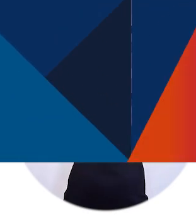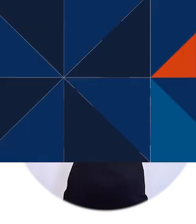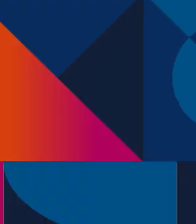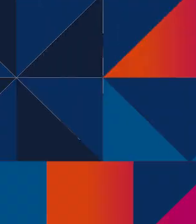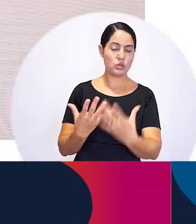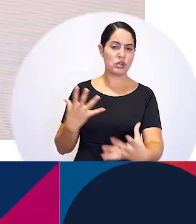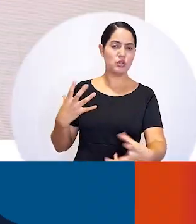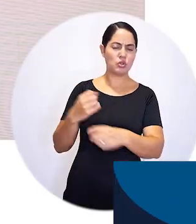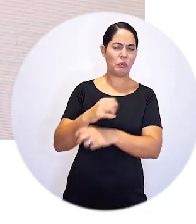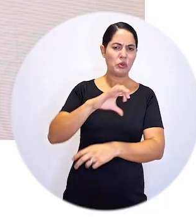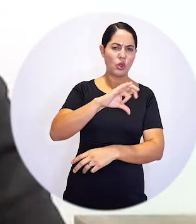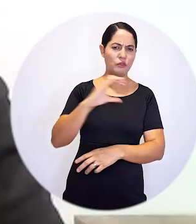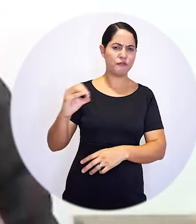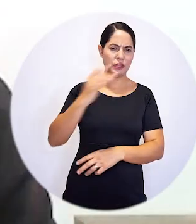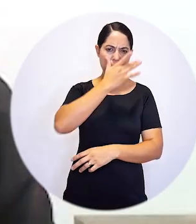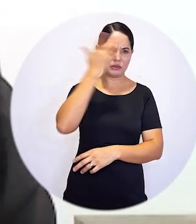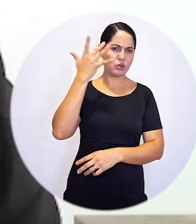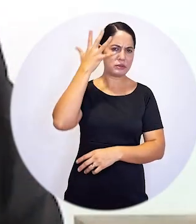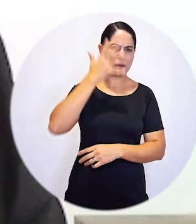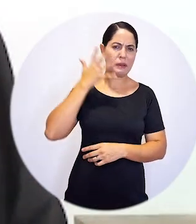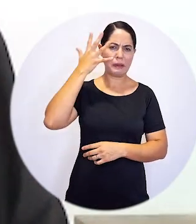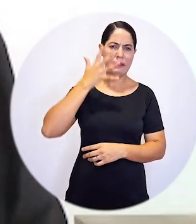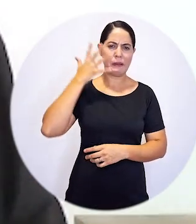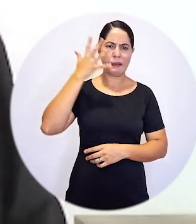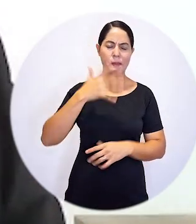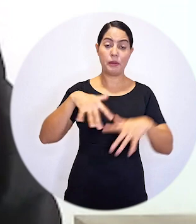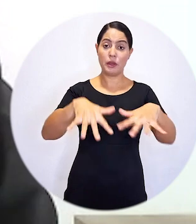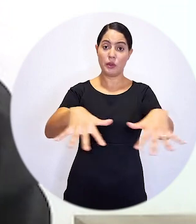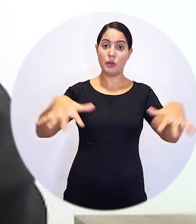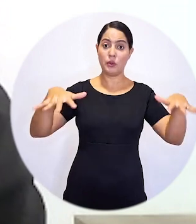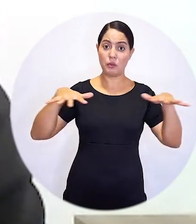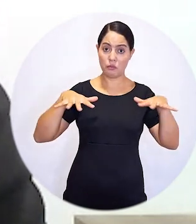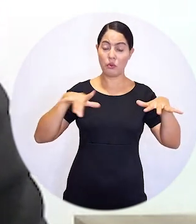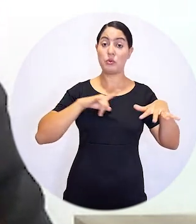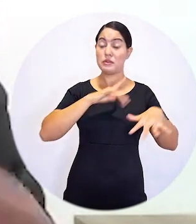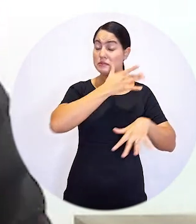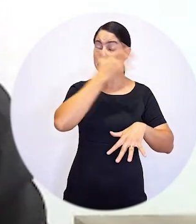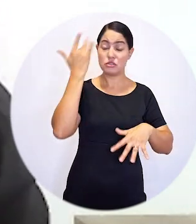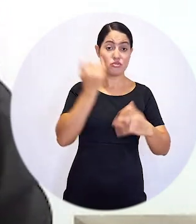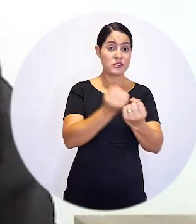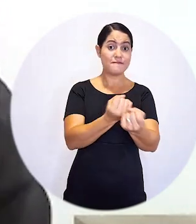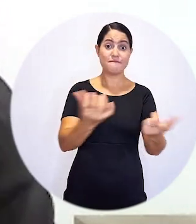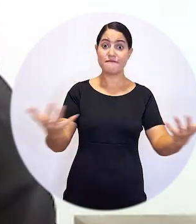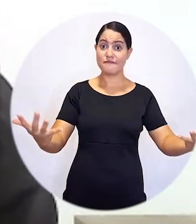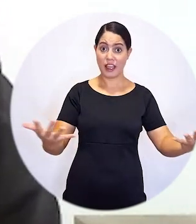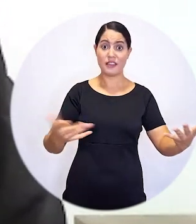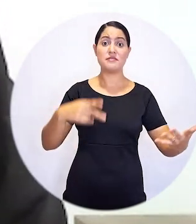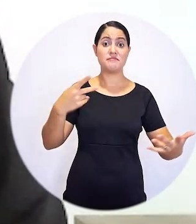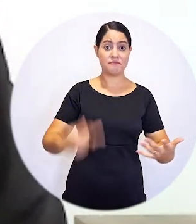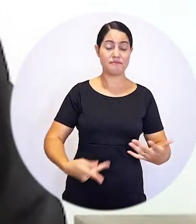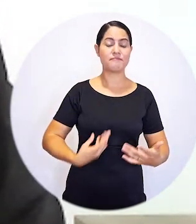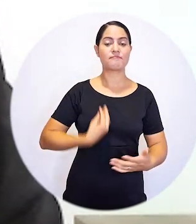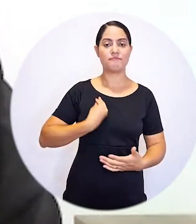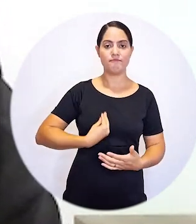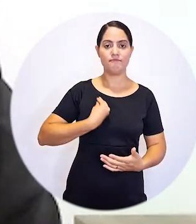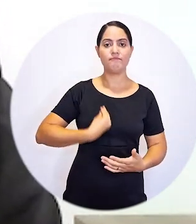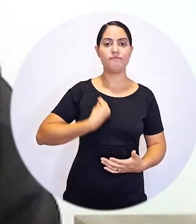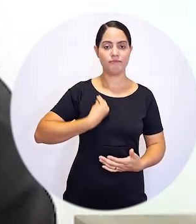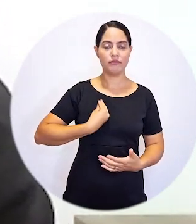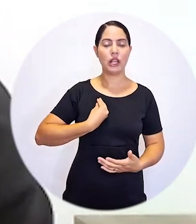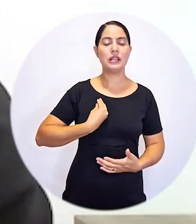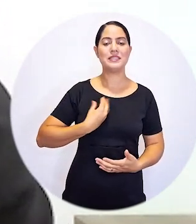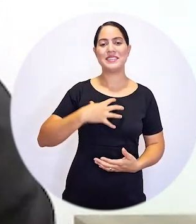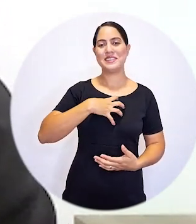palestrantes e um público de mais de 1.200 pessoas, um evento que hoje já está consolidado aqui em Santa Catarina. Então,